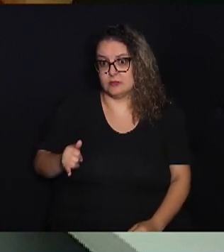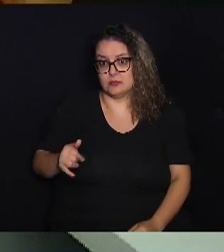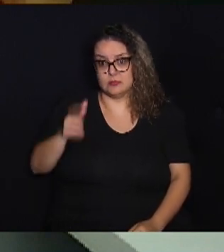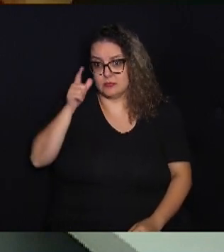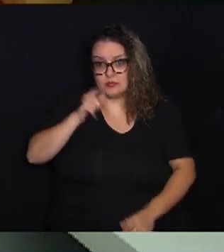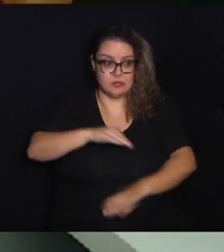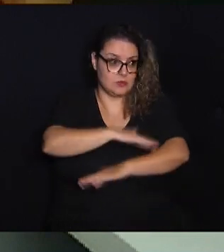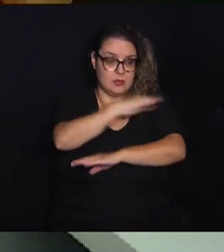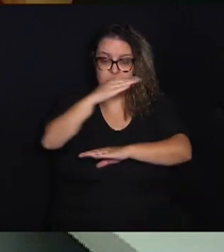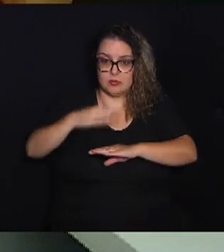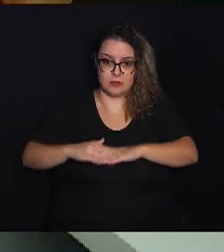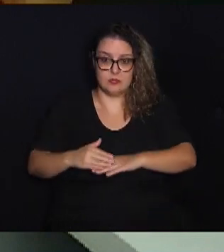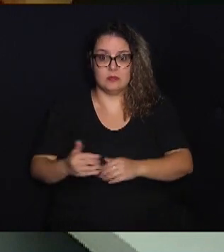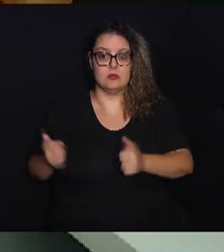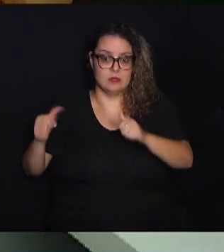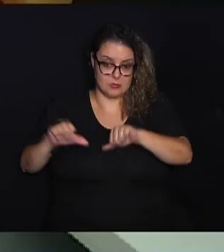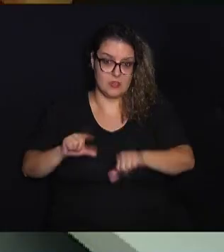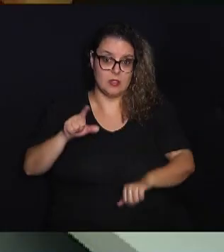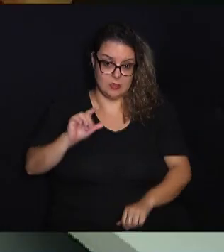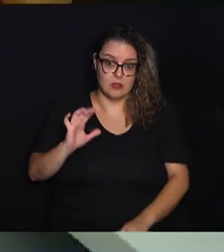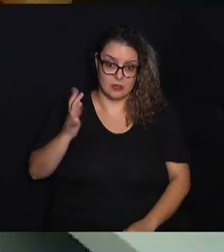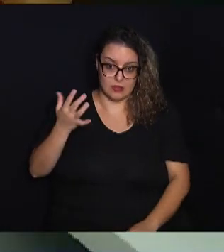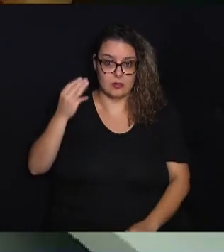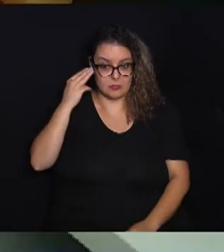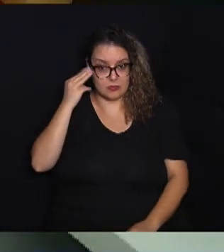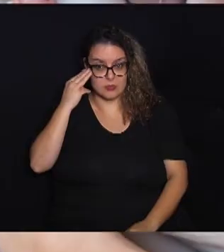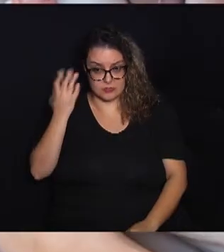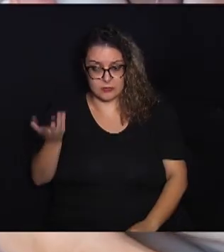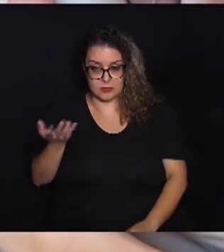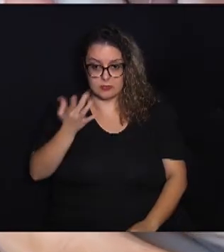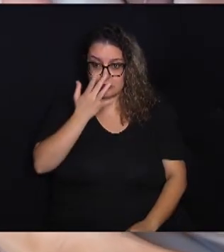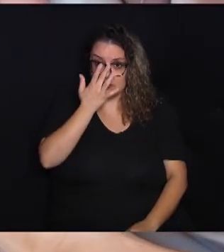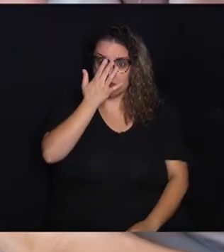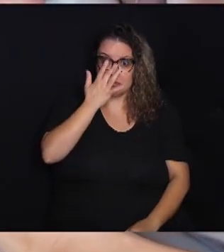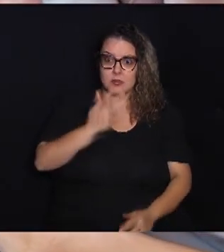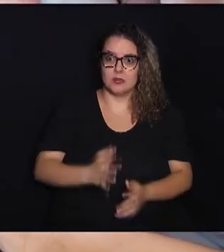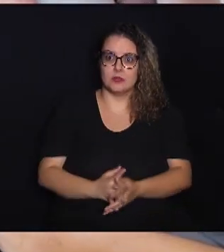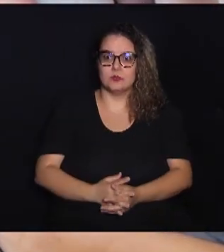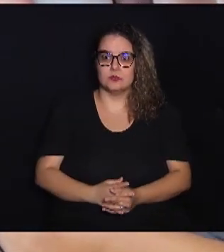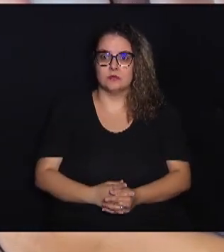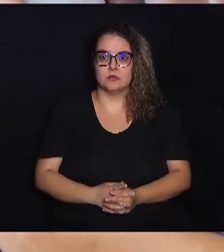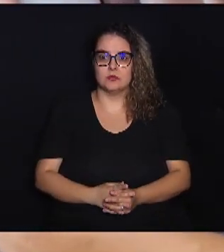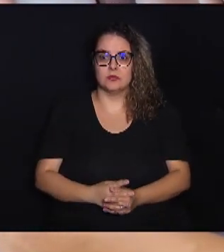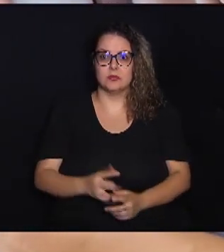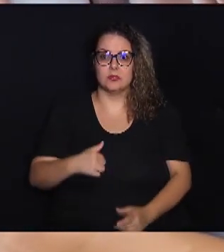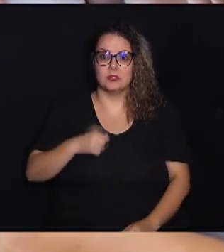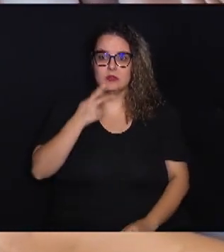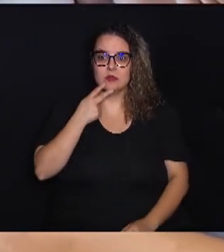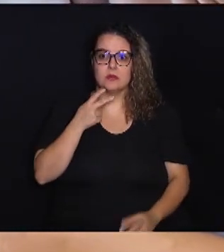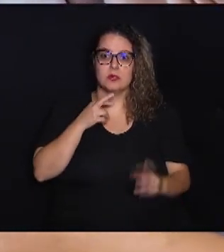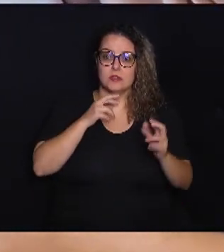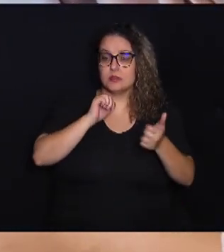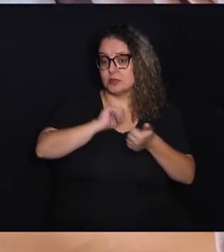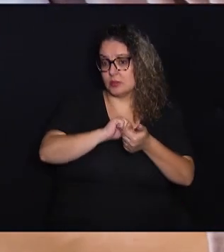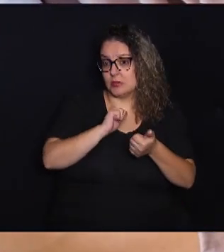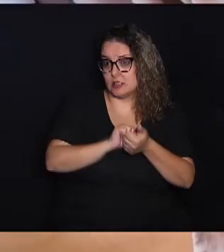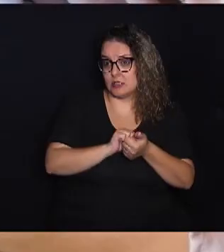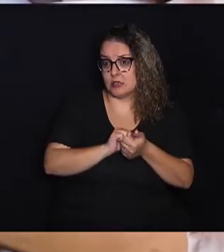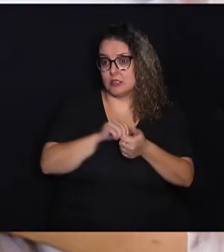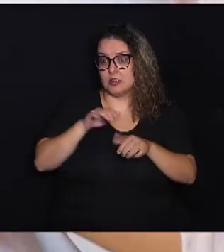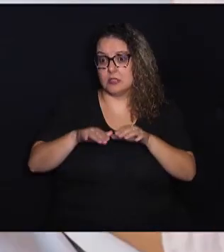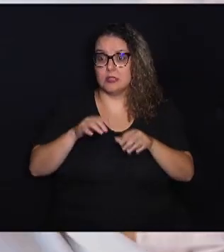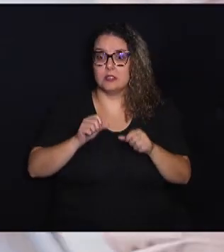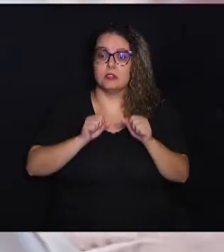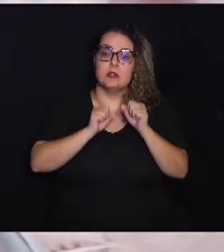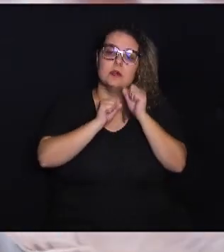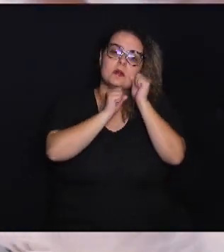você vai pifar, é mais ou menos isso que acontece com a memória. E aí eu estava falando de qualidade, né? Então, assim, às vezes a pessoa está dormindo lá